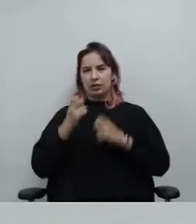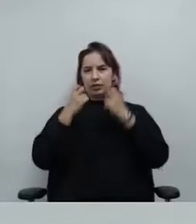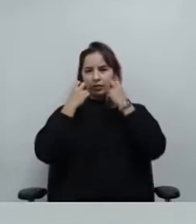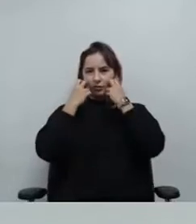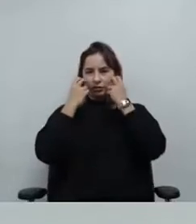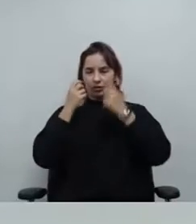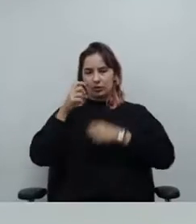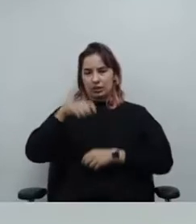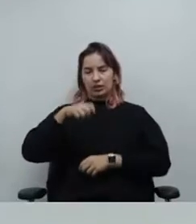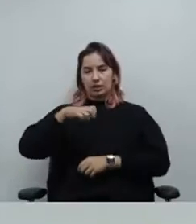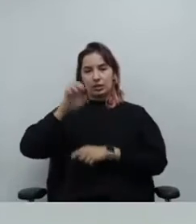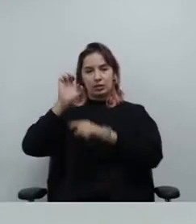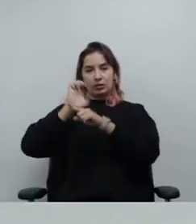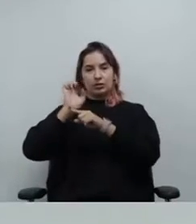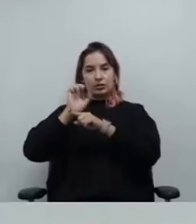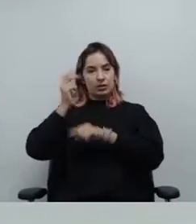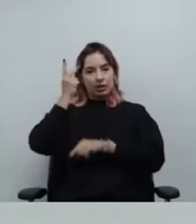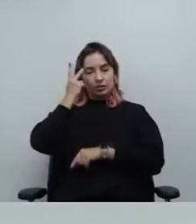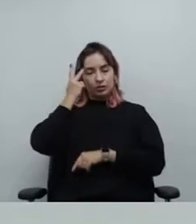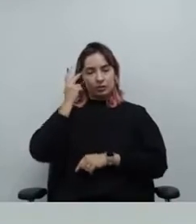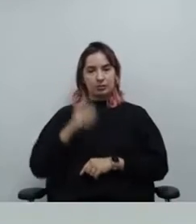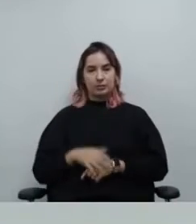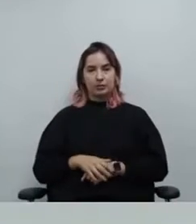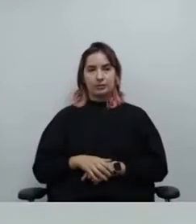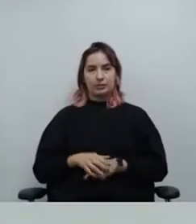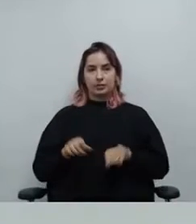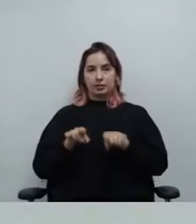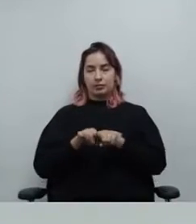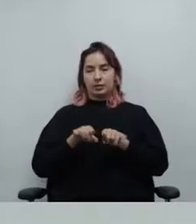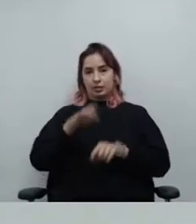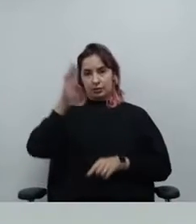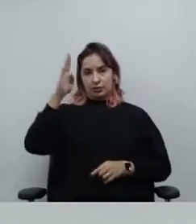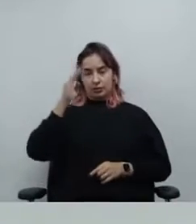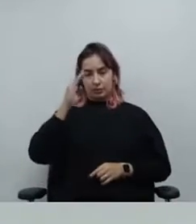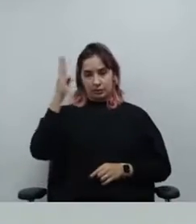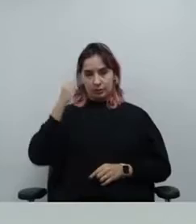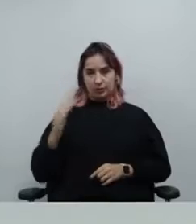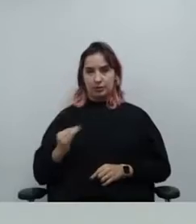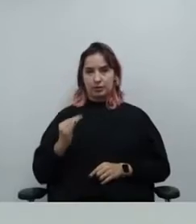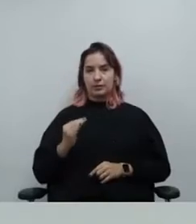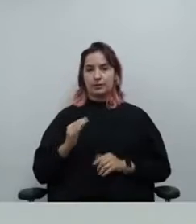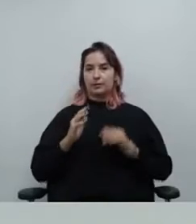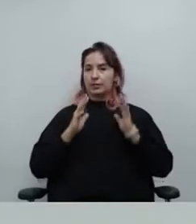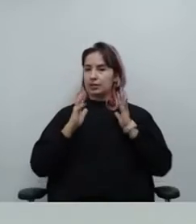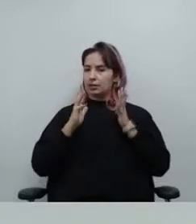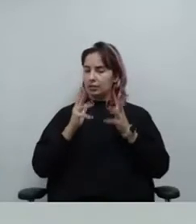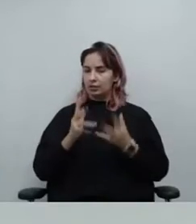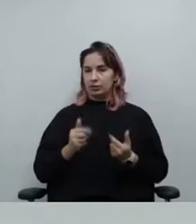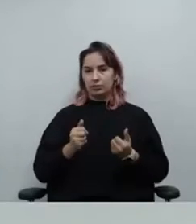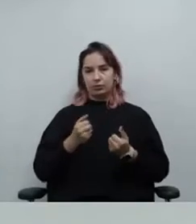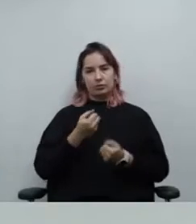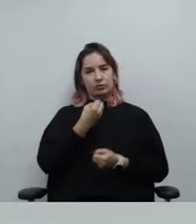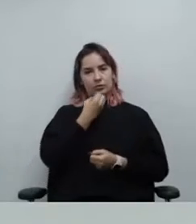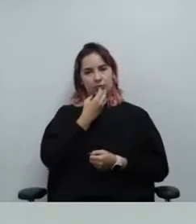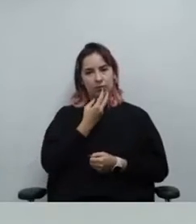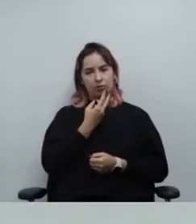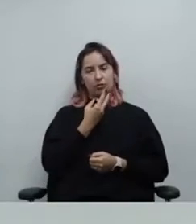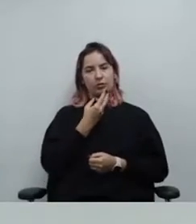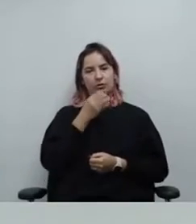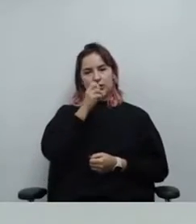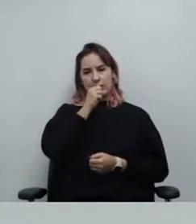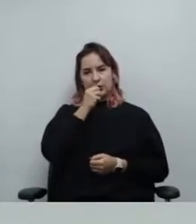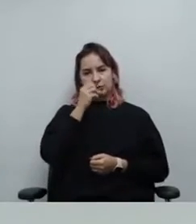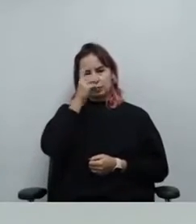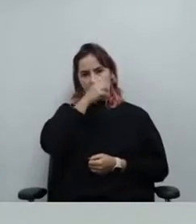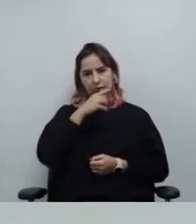vergonha no Estado de São Paulo e essa vergonha no Brasil. A todas e a todos, um bom fim de semana e